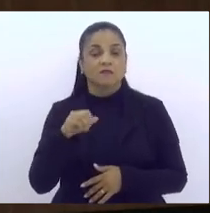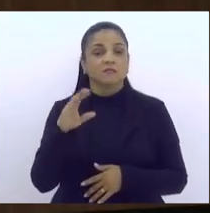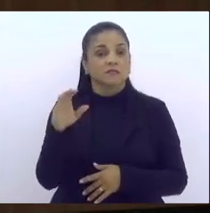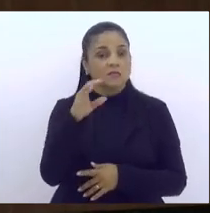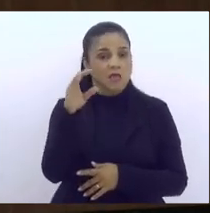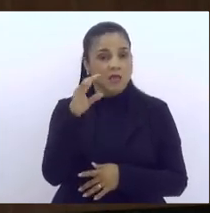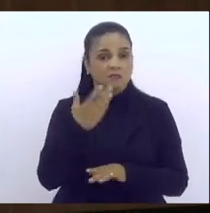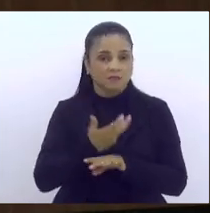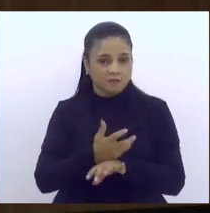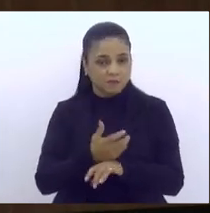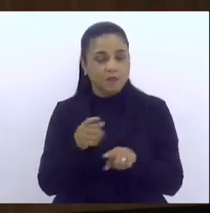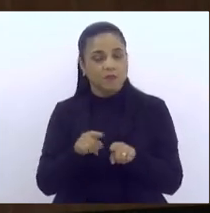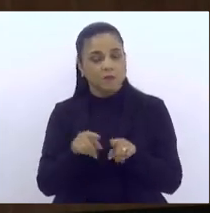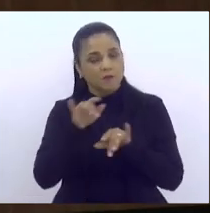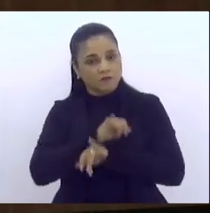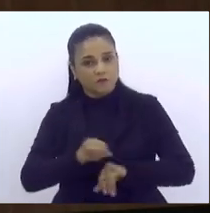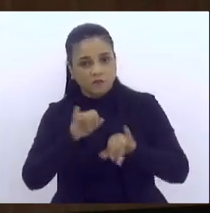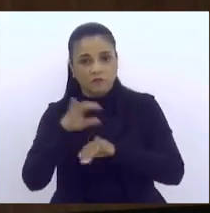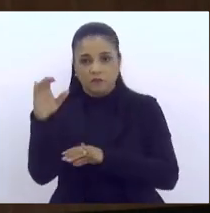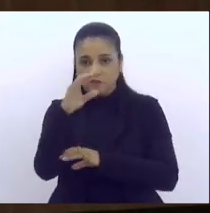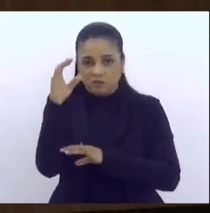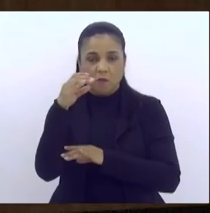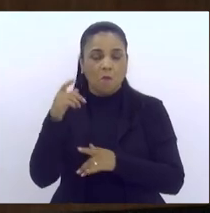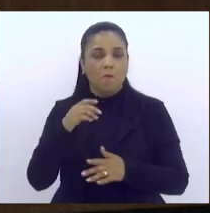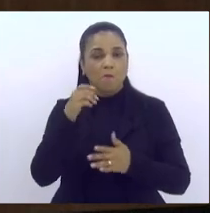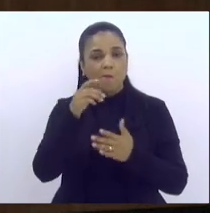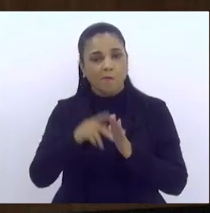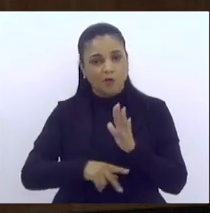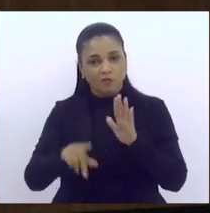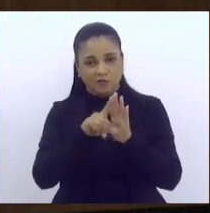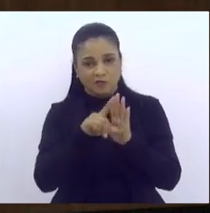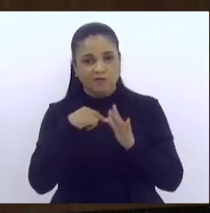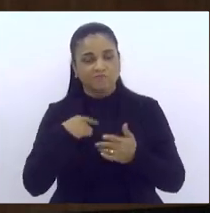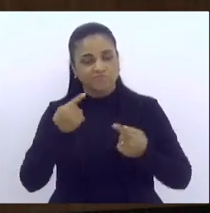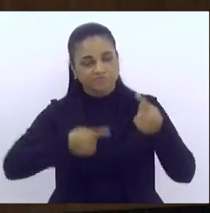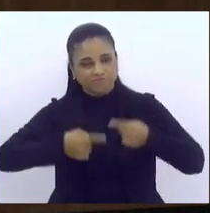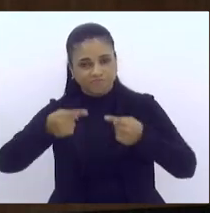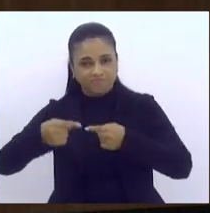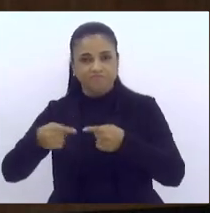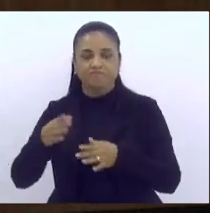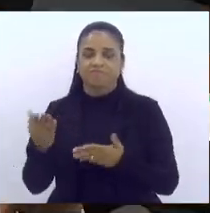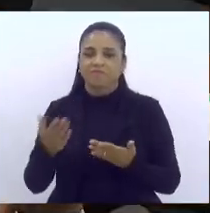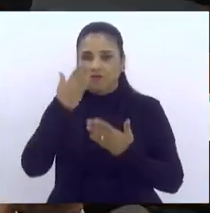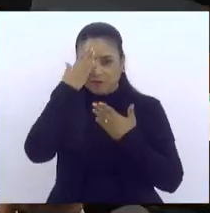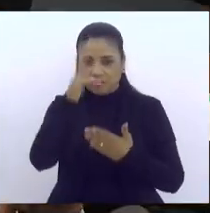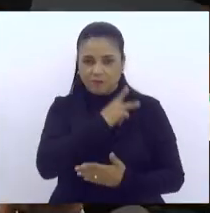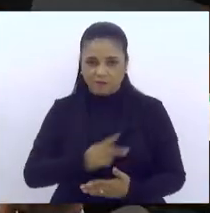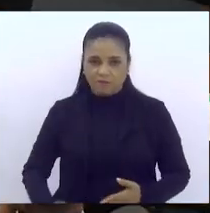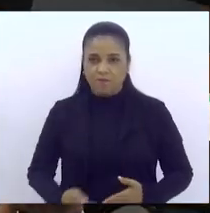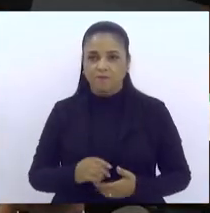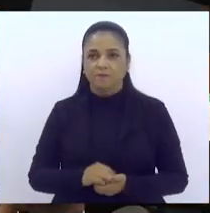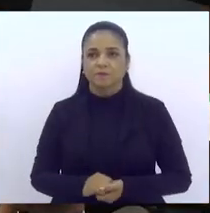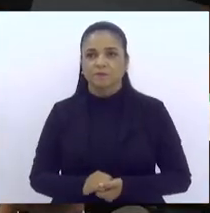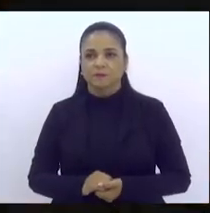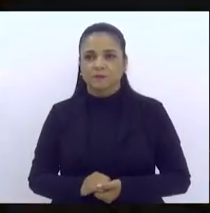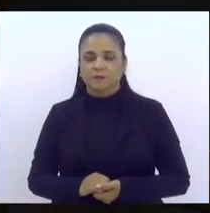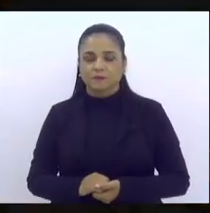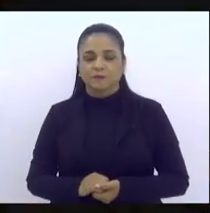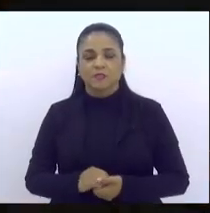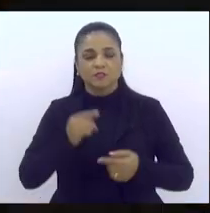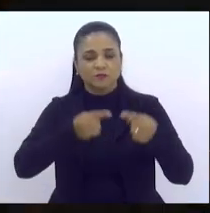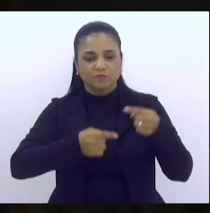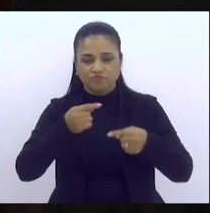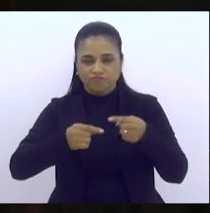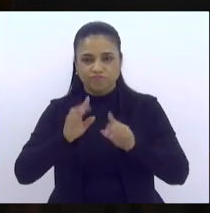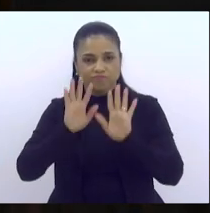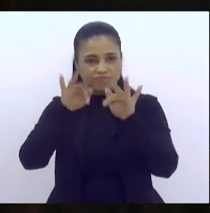para a divulgação científica. Por isso, eu acho esse projeto muito importante que traz luz a esse debate. Muito obrigada, presidente. Não havendo mais